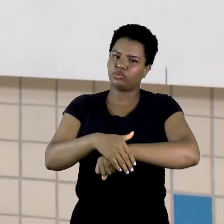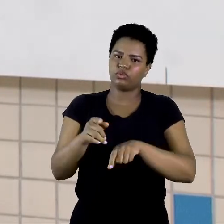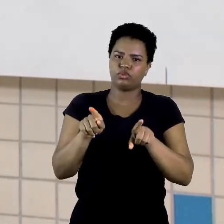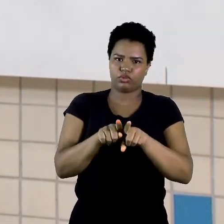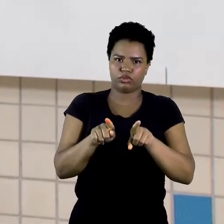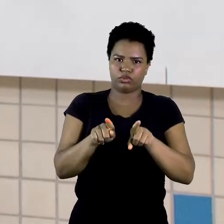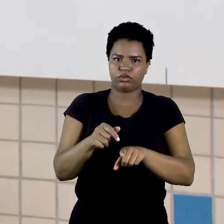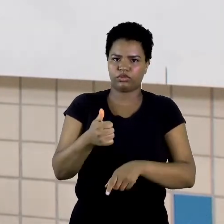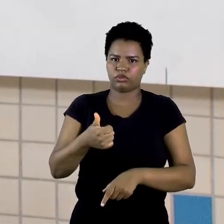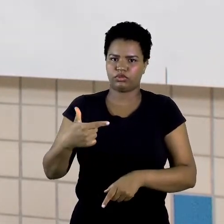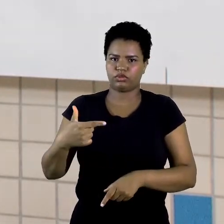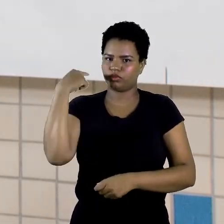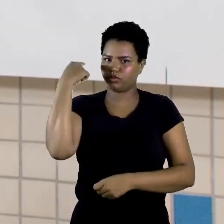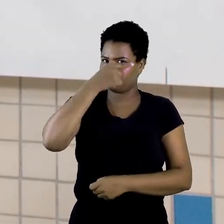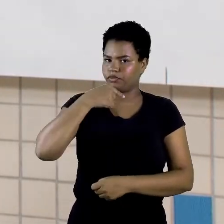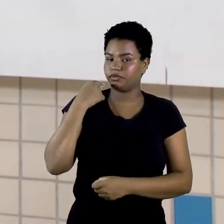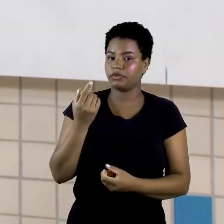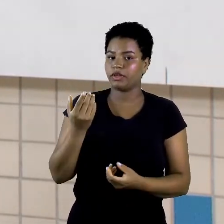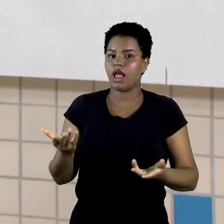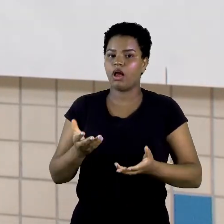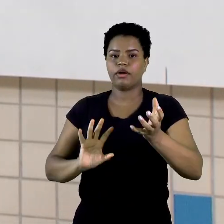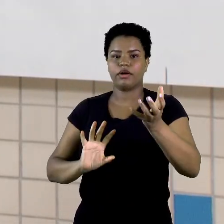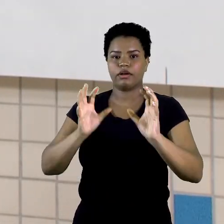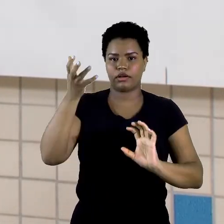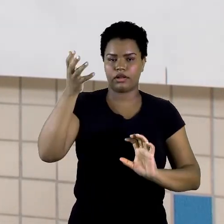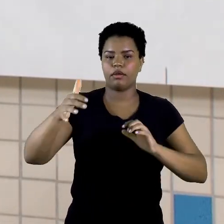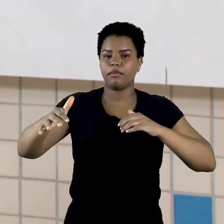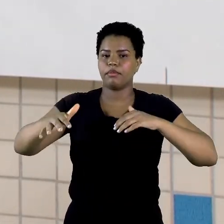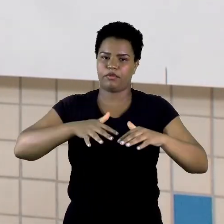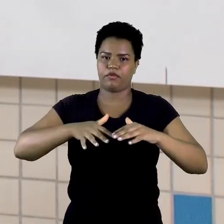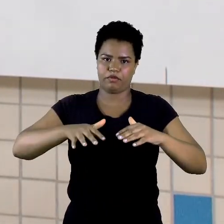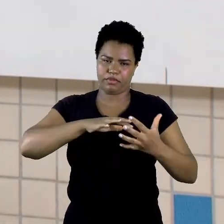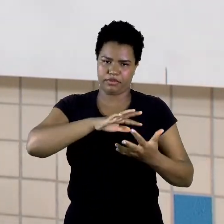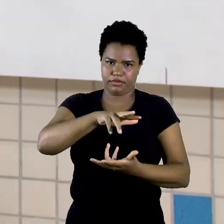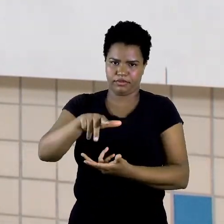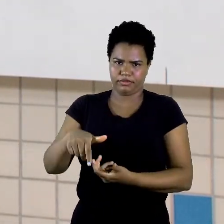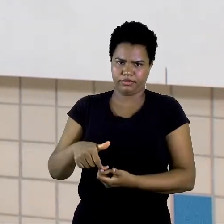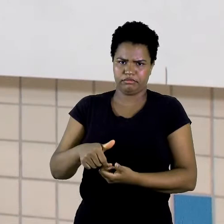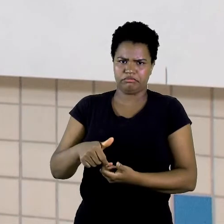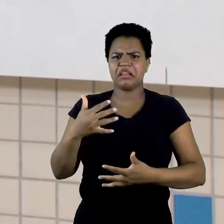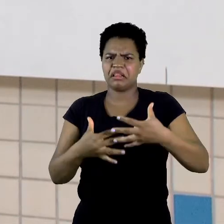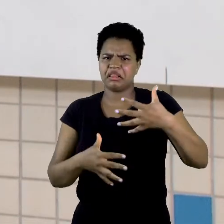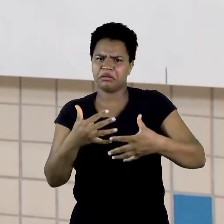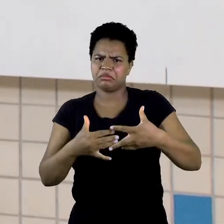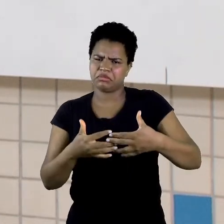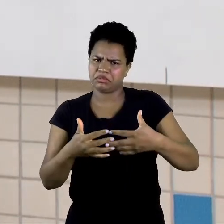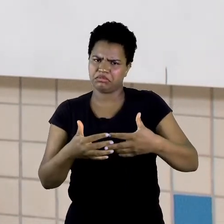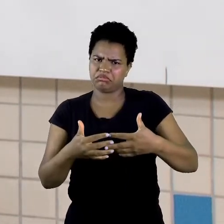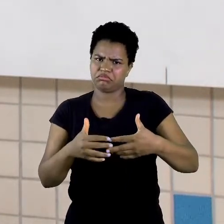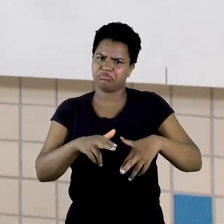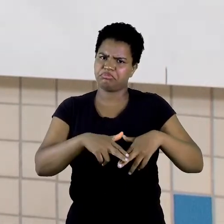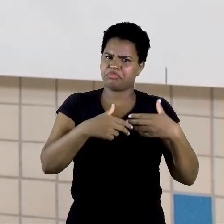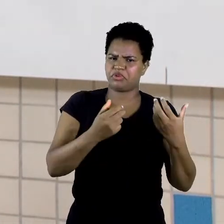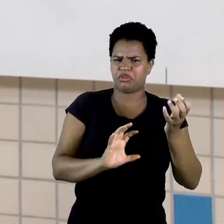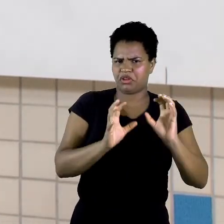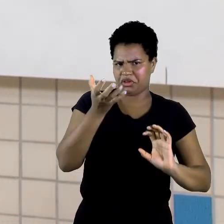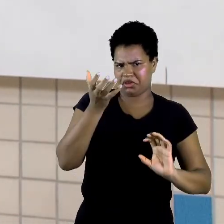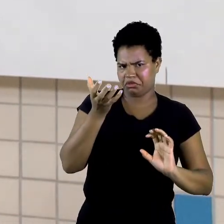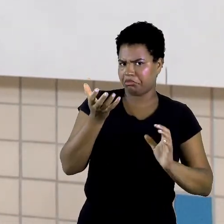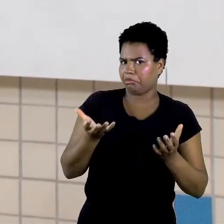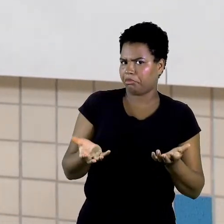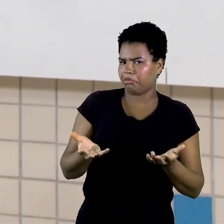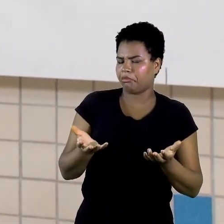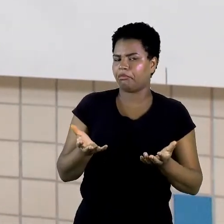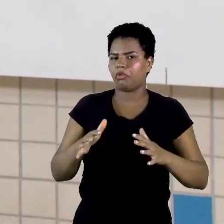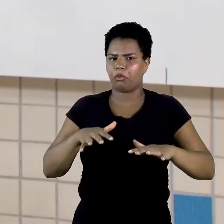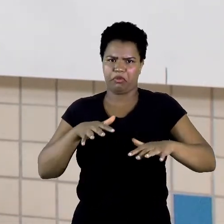vamos falar sobre o clima e os movimentos da Terra. Será que interfere o clima em relação aos movimentos da Terra? Vamos lá